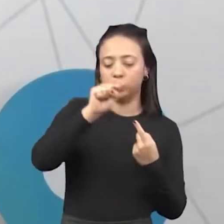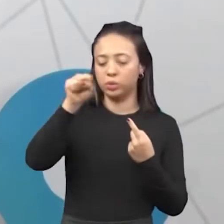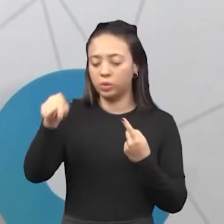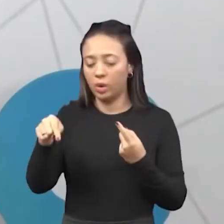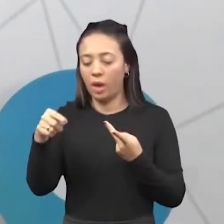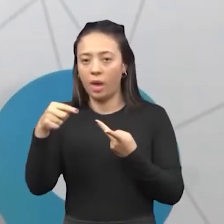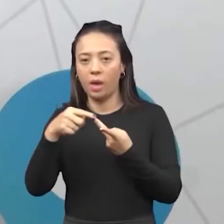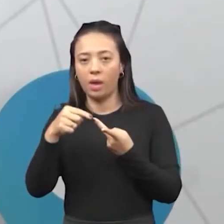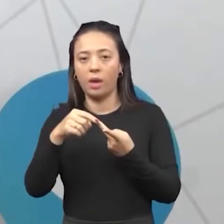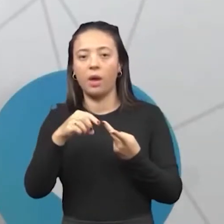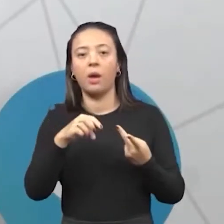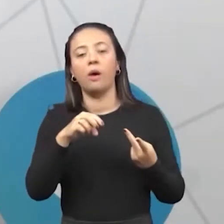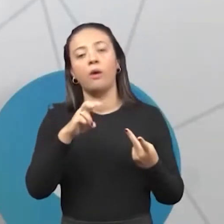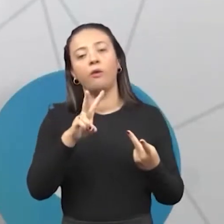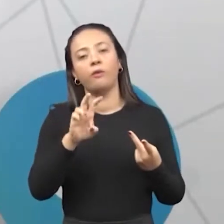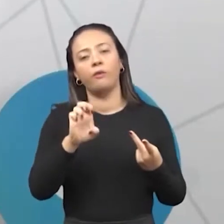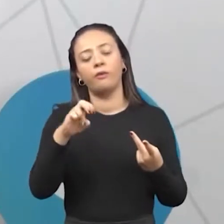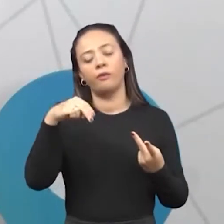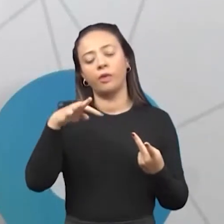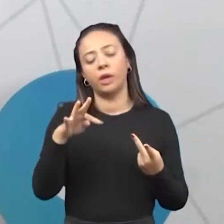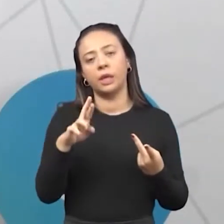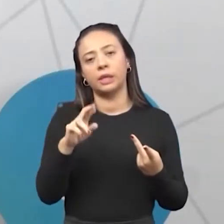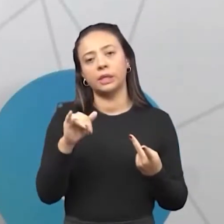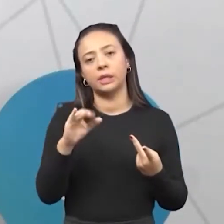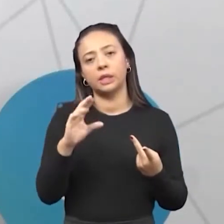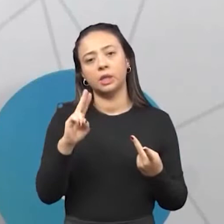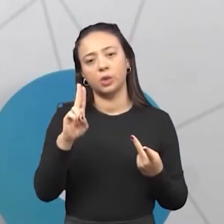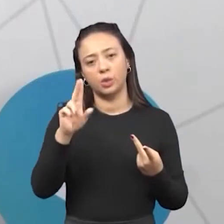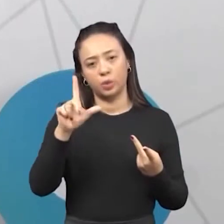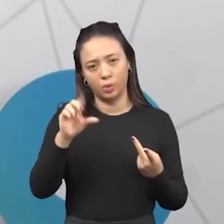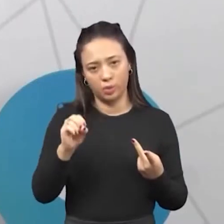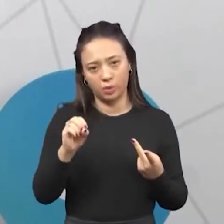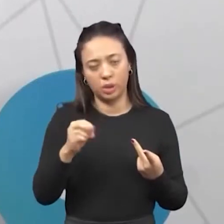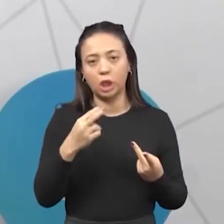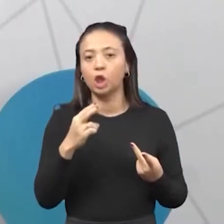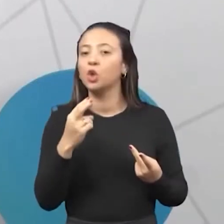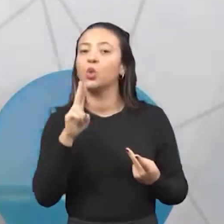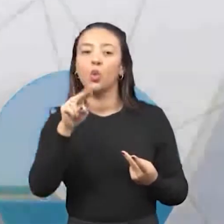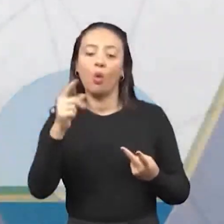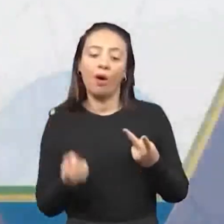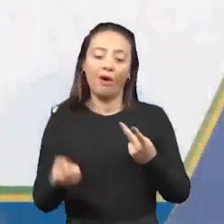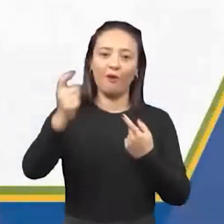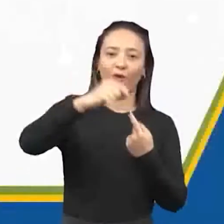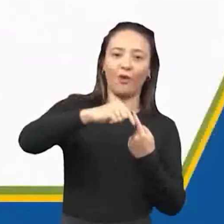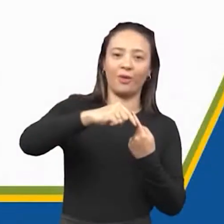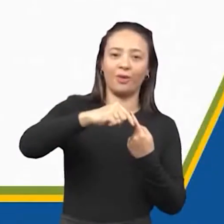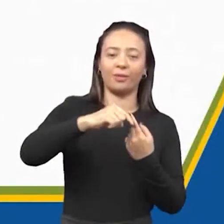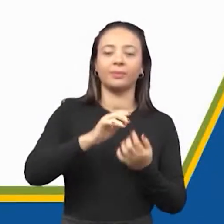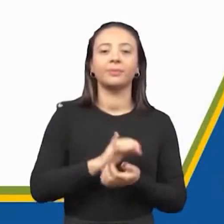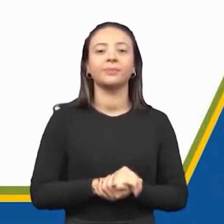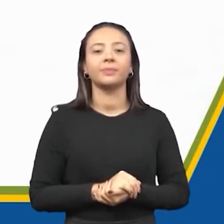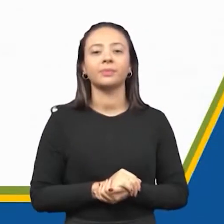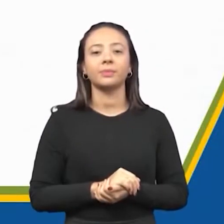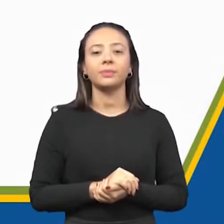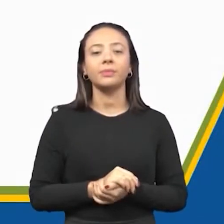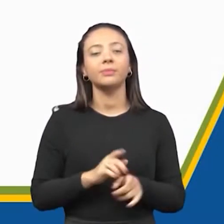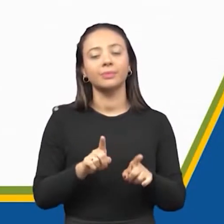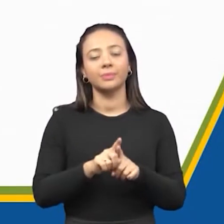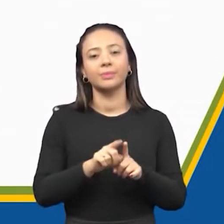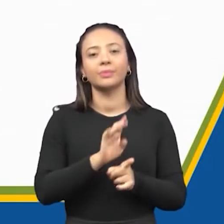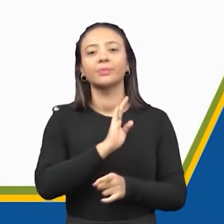impede com que o sangue ele retorne para o átrio. E por fim, o coração ele é